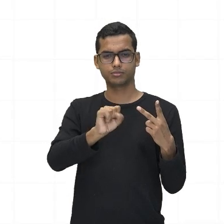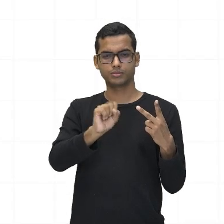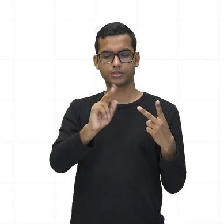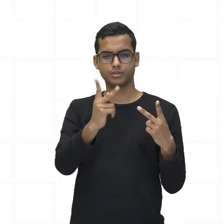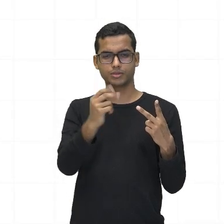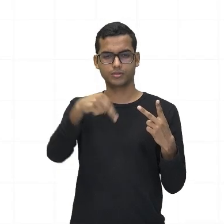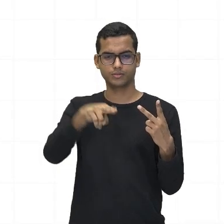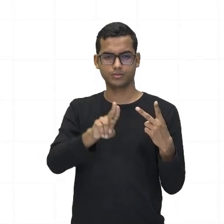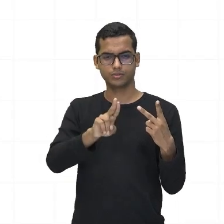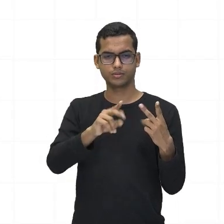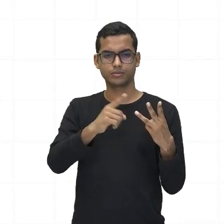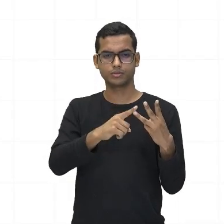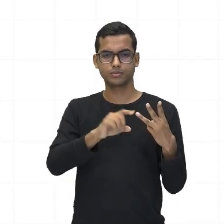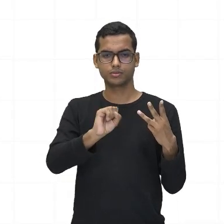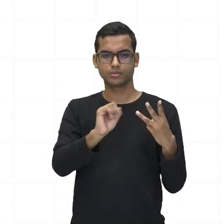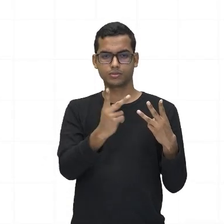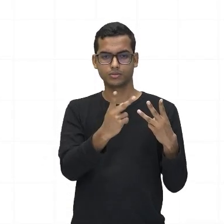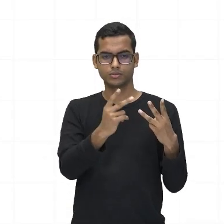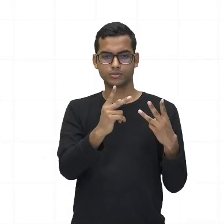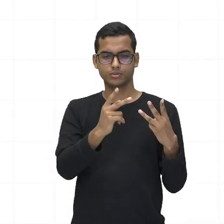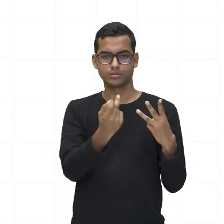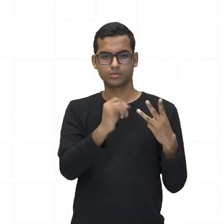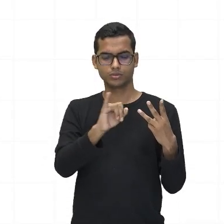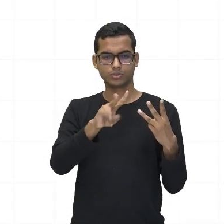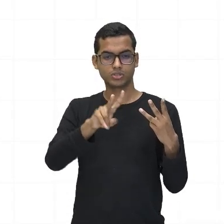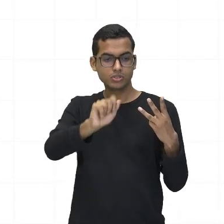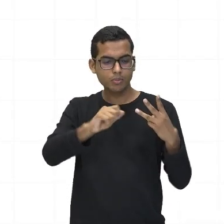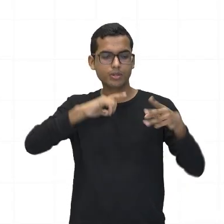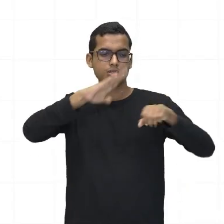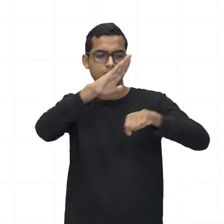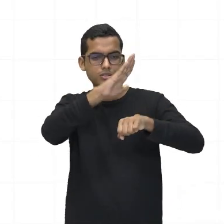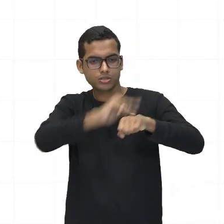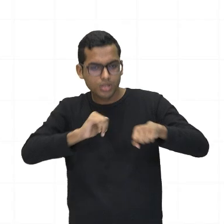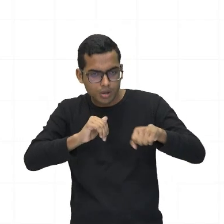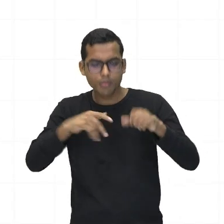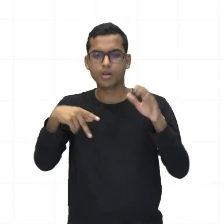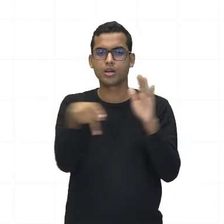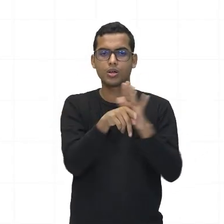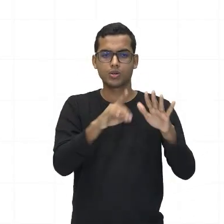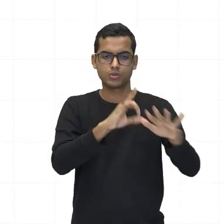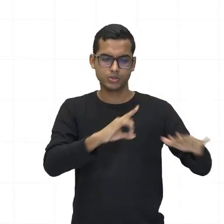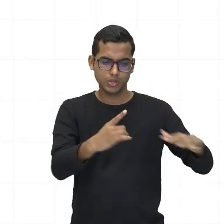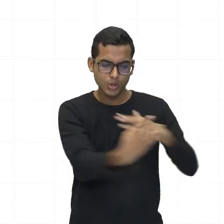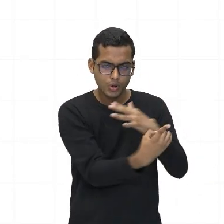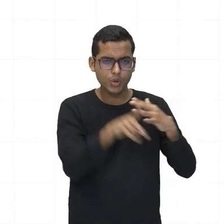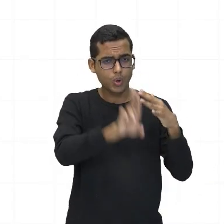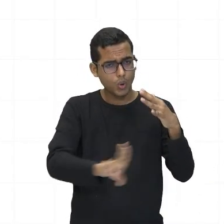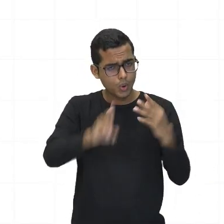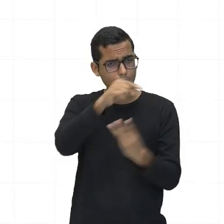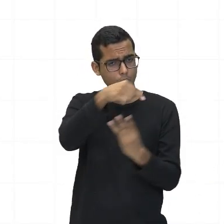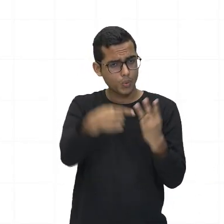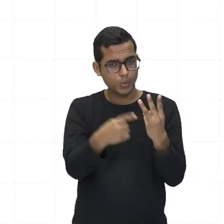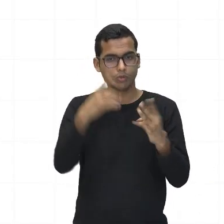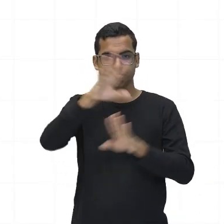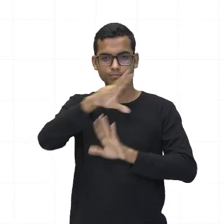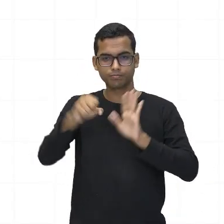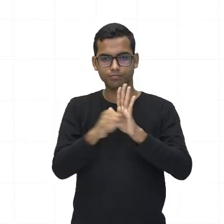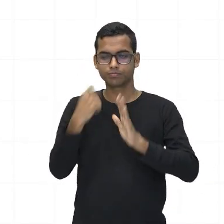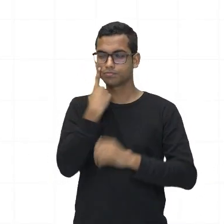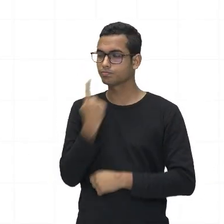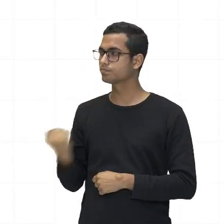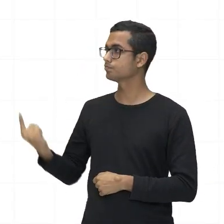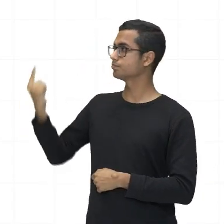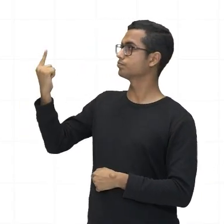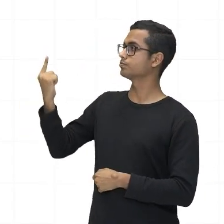Para invocar esses deuses, a presença desses deuses, os hinduístas utilizam este símbolo, né,